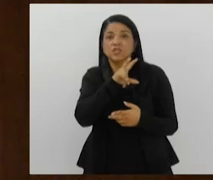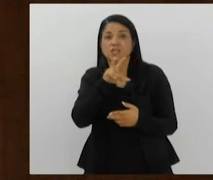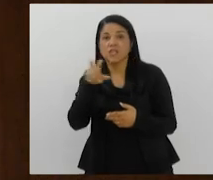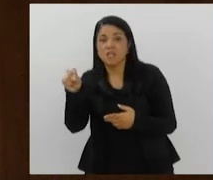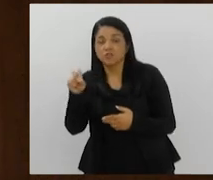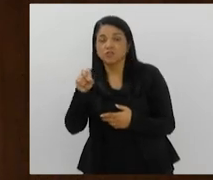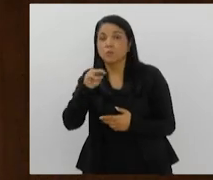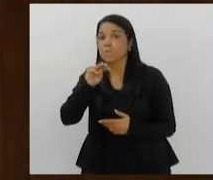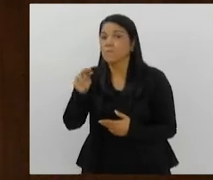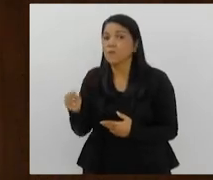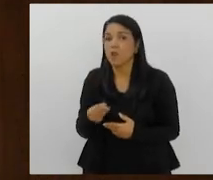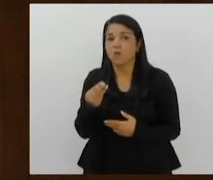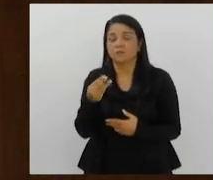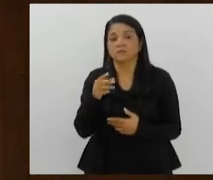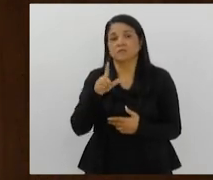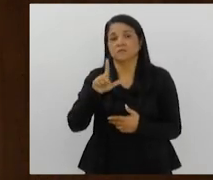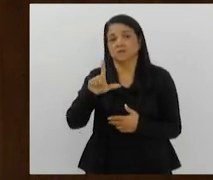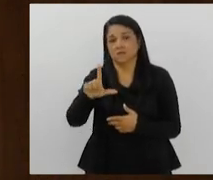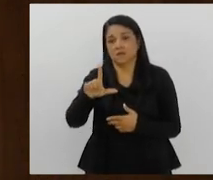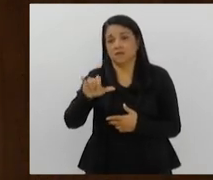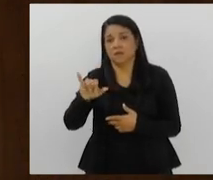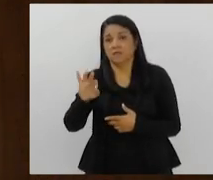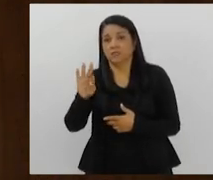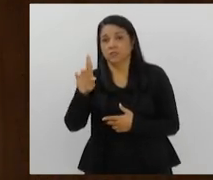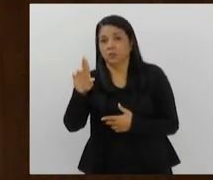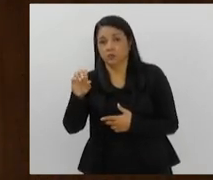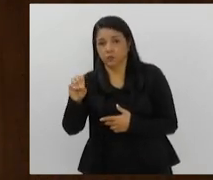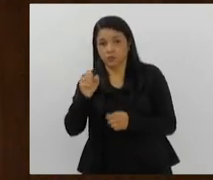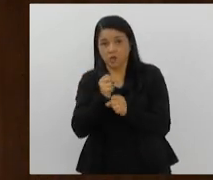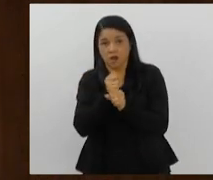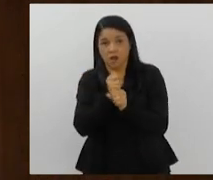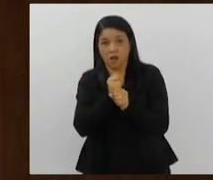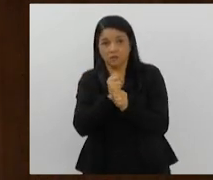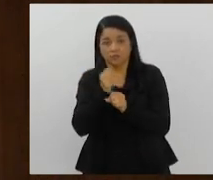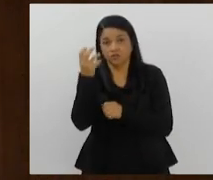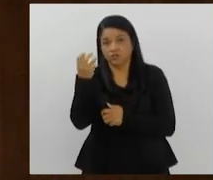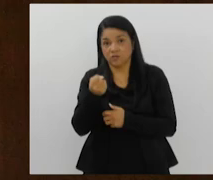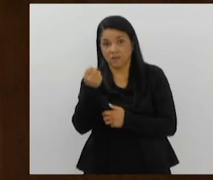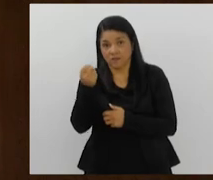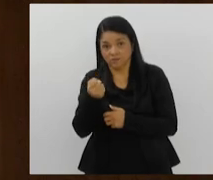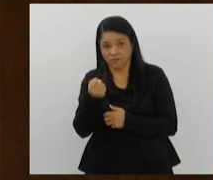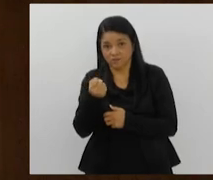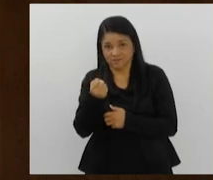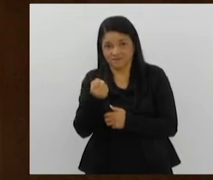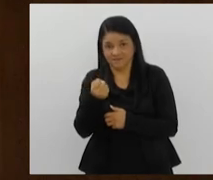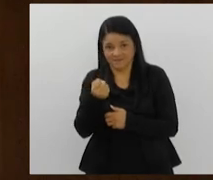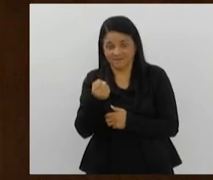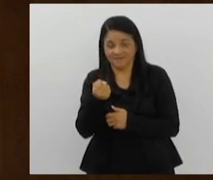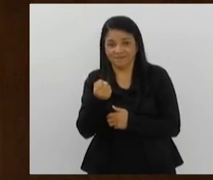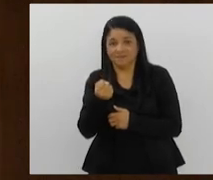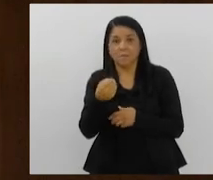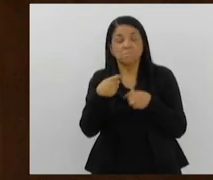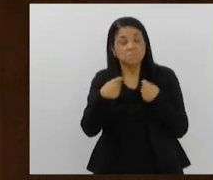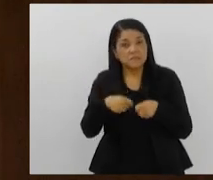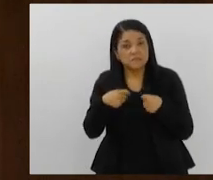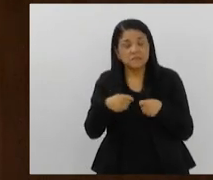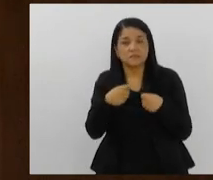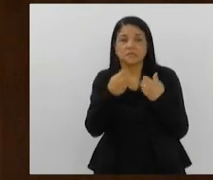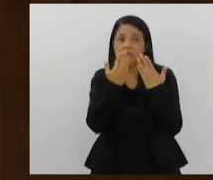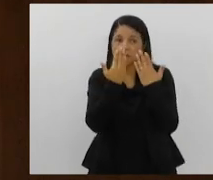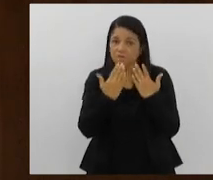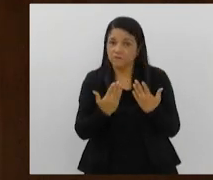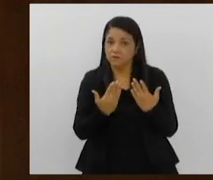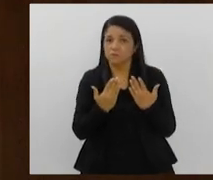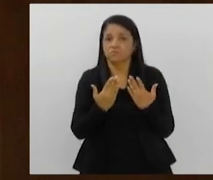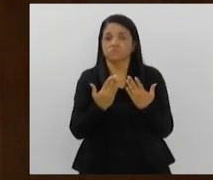litros ano e consumimos 2,5 bilhões de litros. Então, precisa ser revisto. Nós